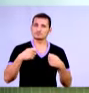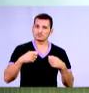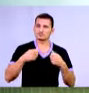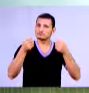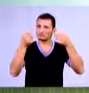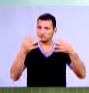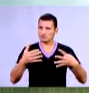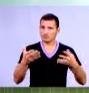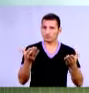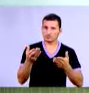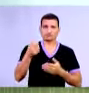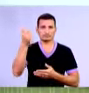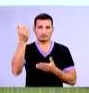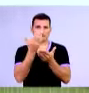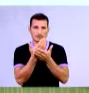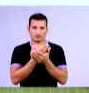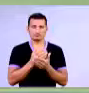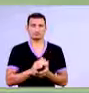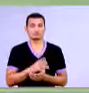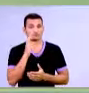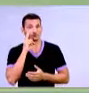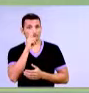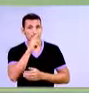aula nossa. Acompanhe comigo, por favor.